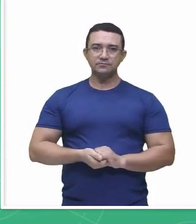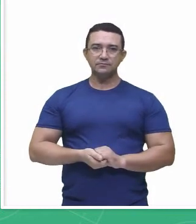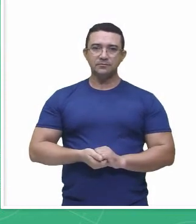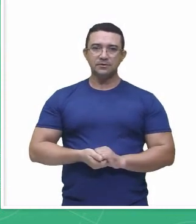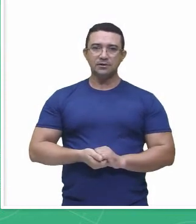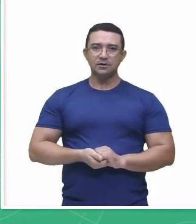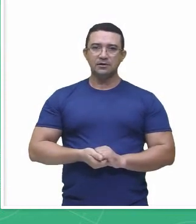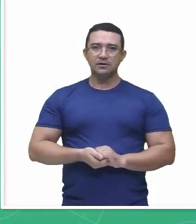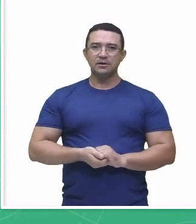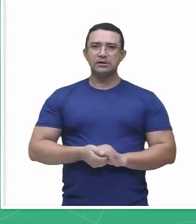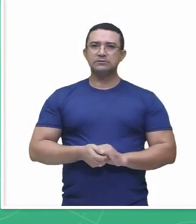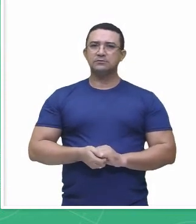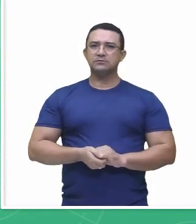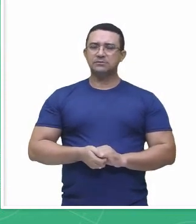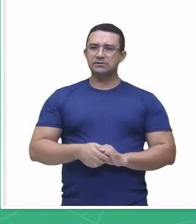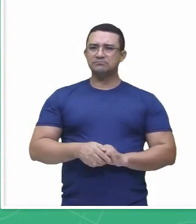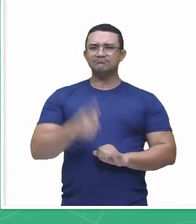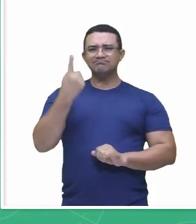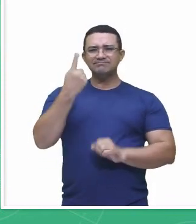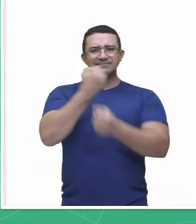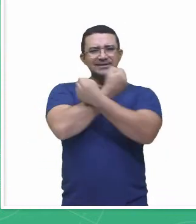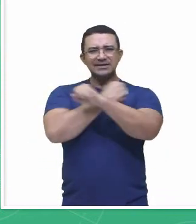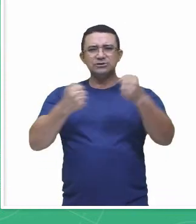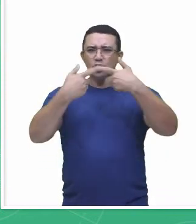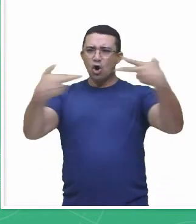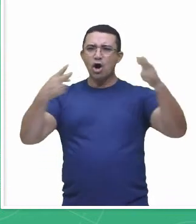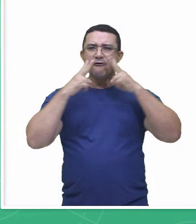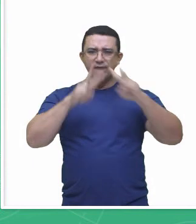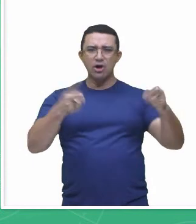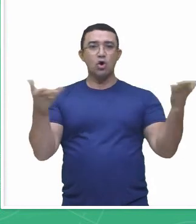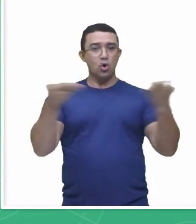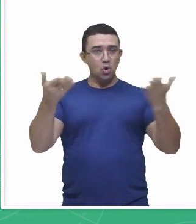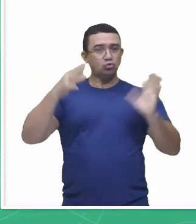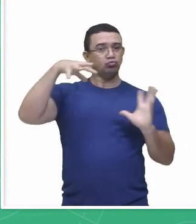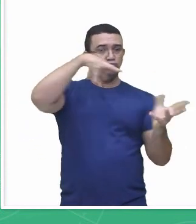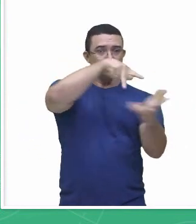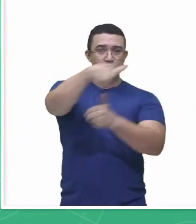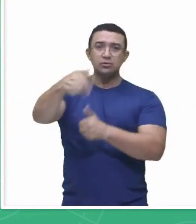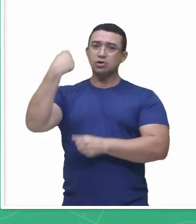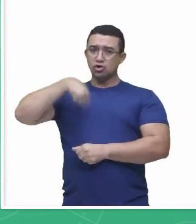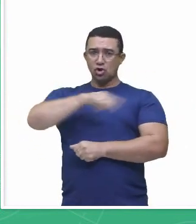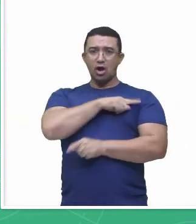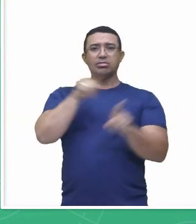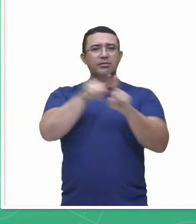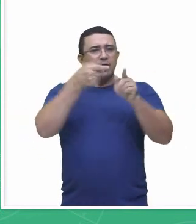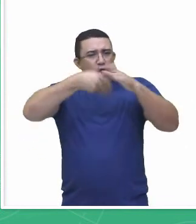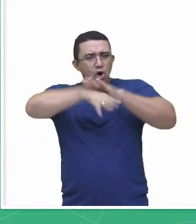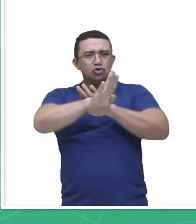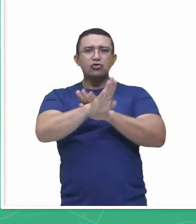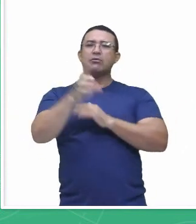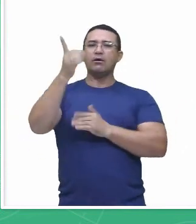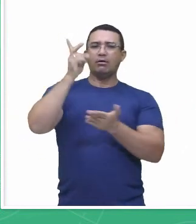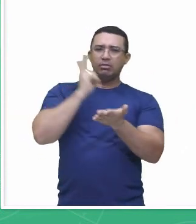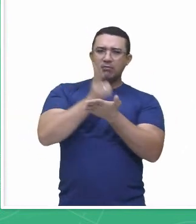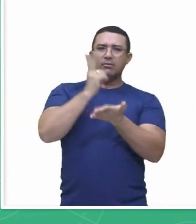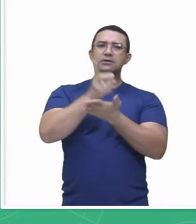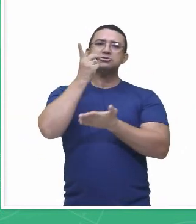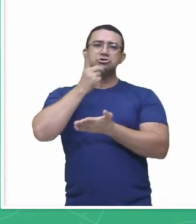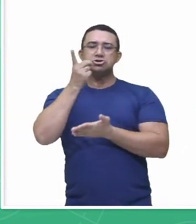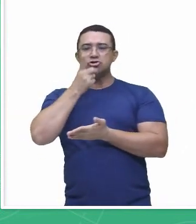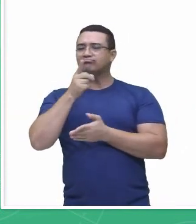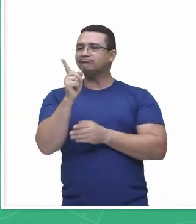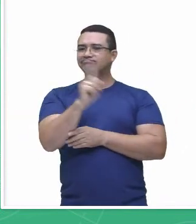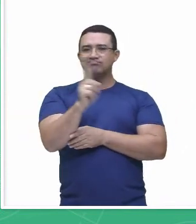o seguinte: uma das grandes coisas que se vêem hoje no mundo, e nós, pelo costume de cada dia, não nos